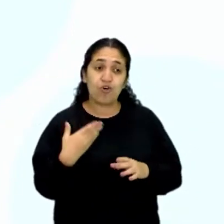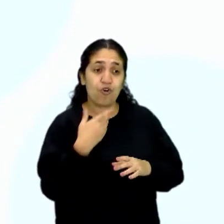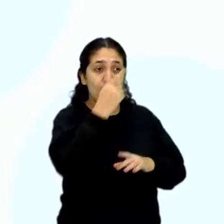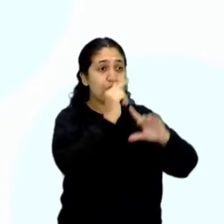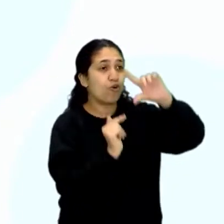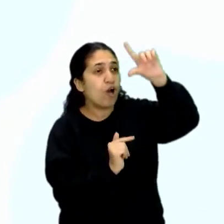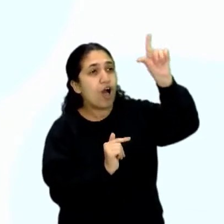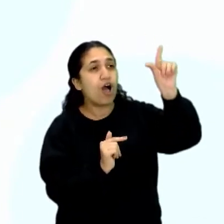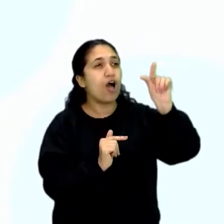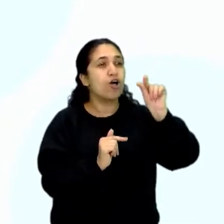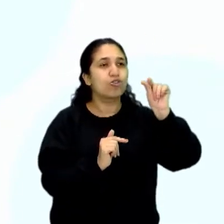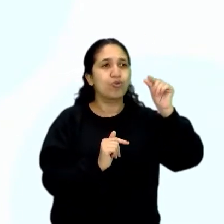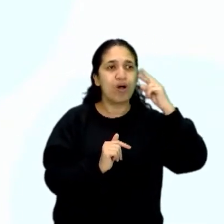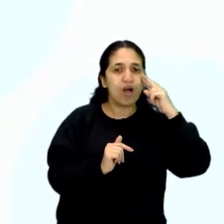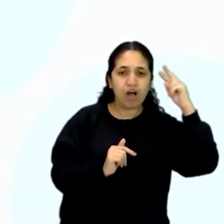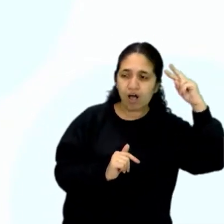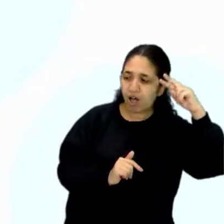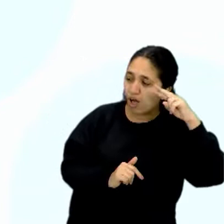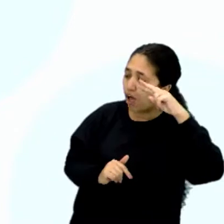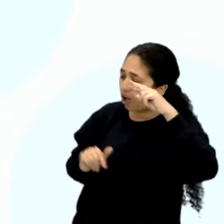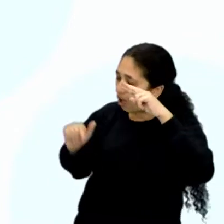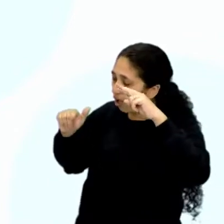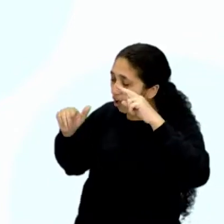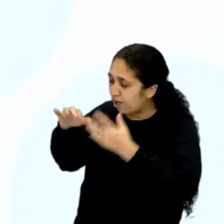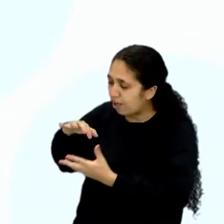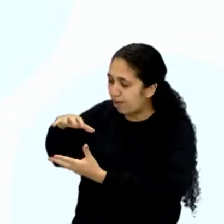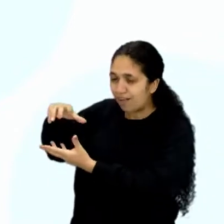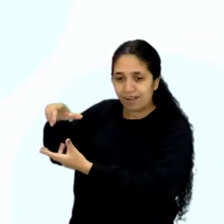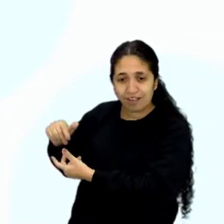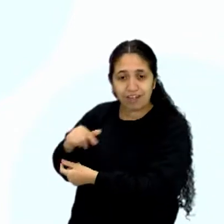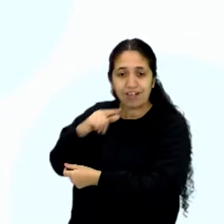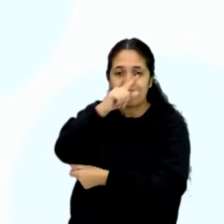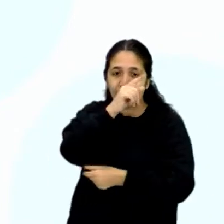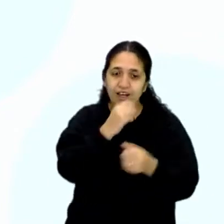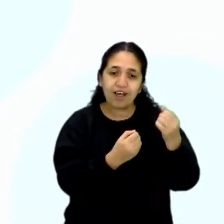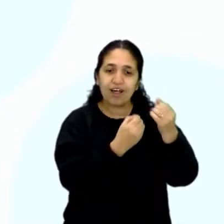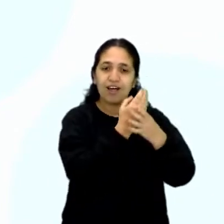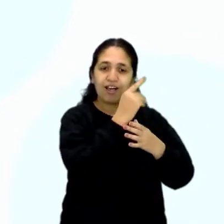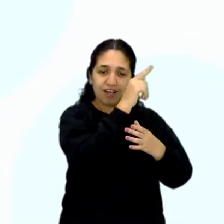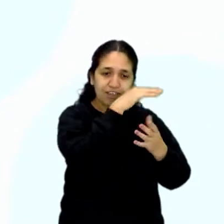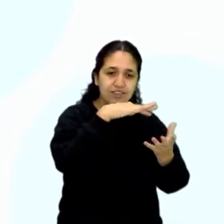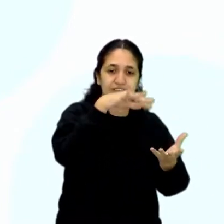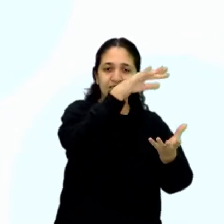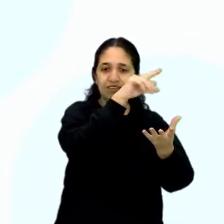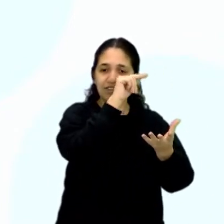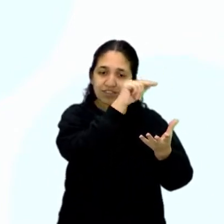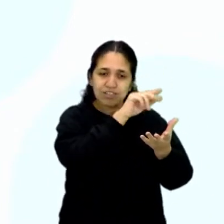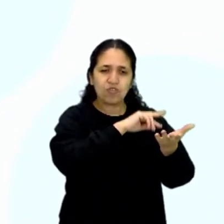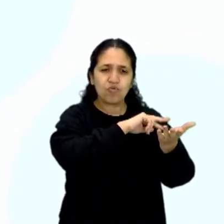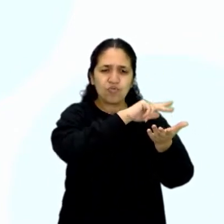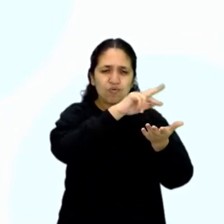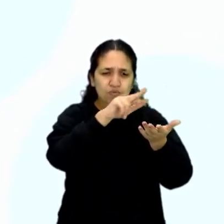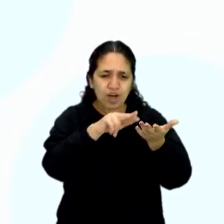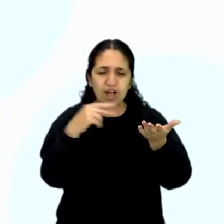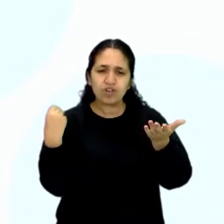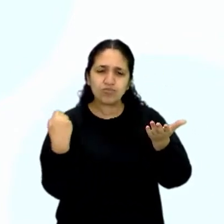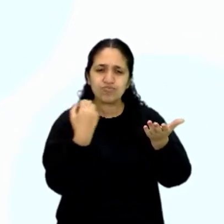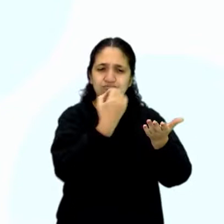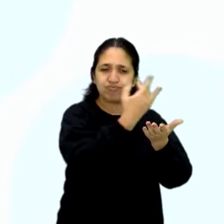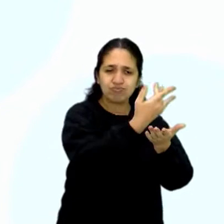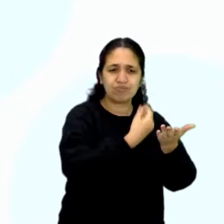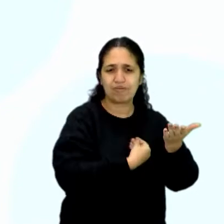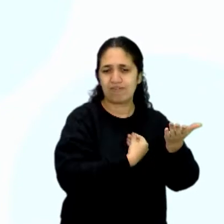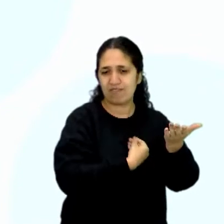olhamos lá de fora para a Terra. Criamos a Estação Espacial Internacional, onde vários astronautas moram por alguns